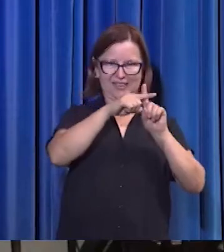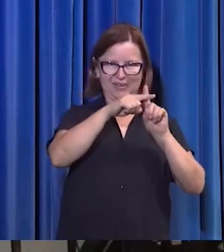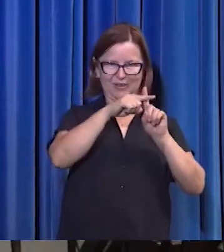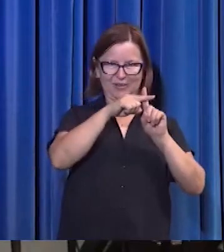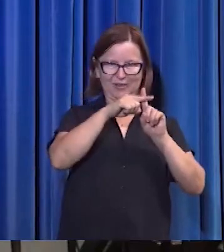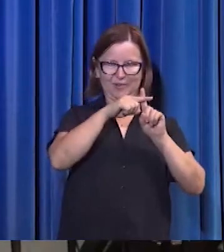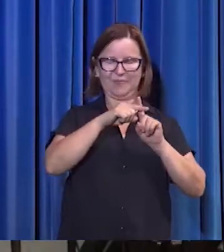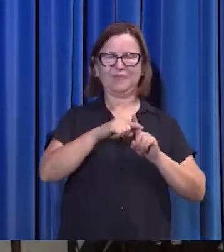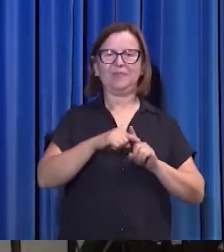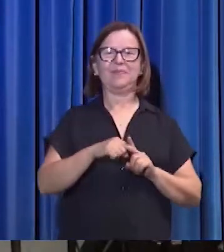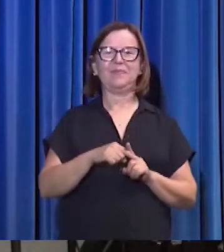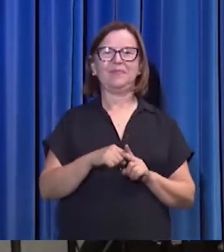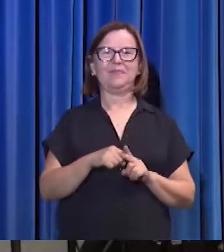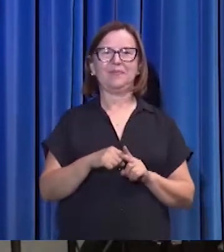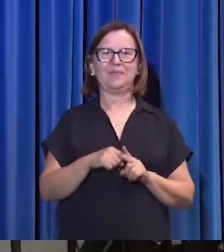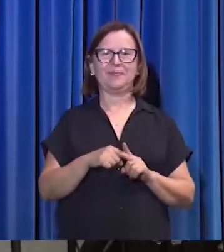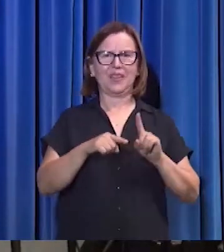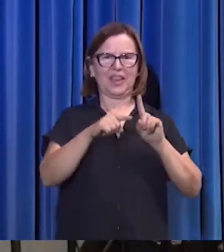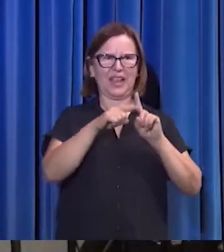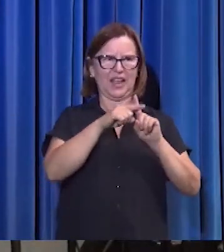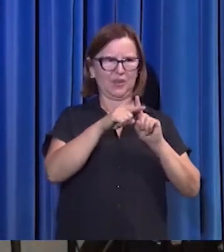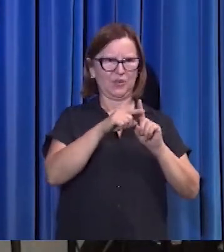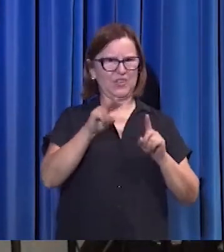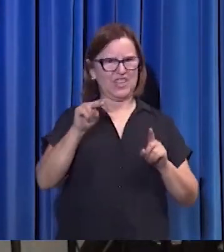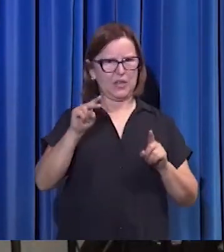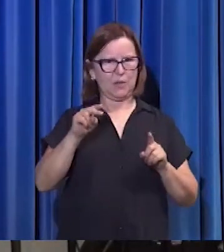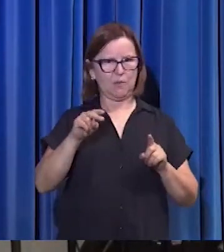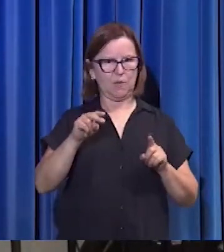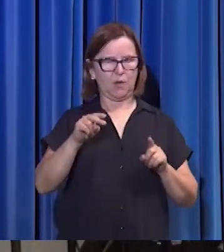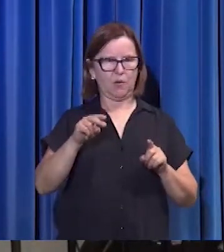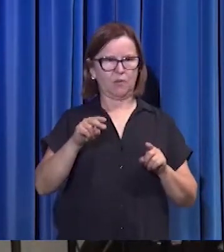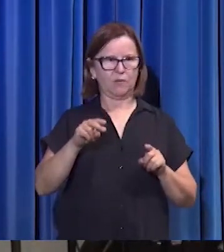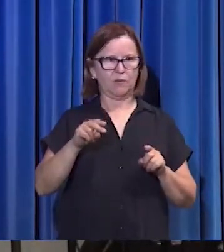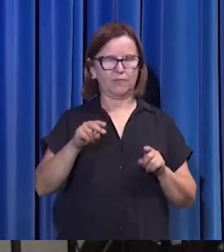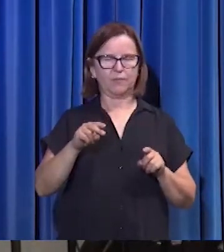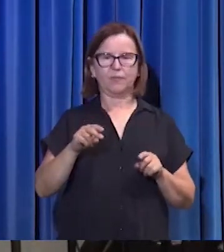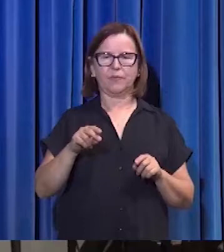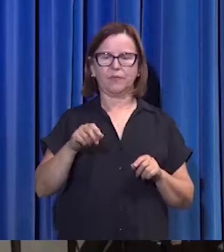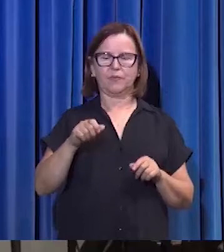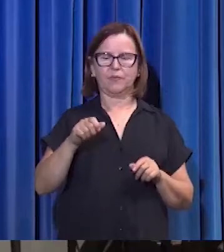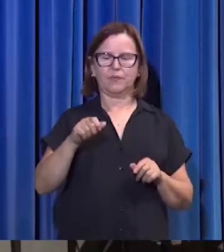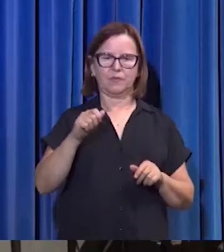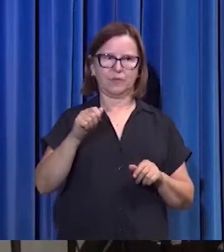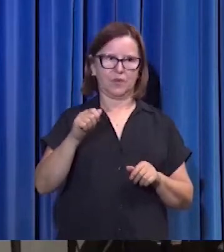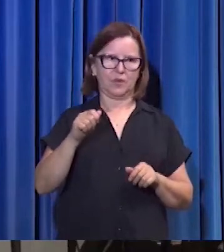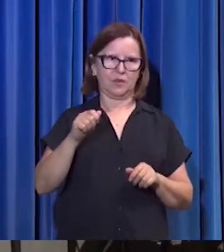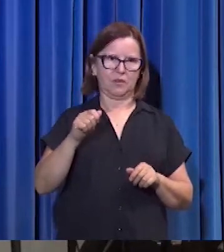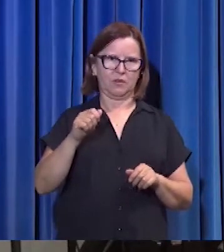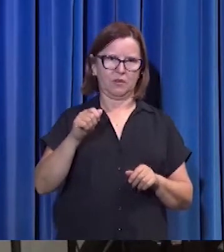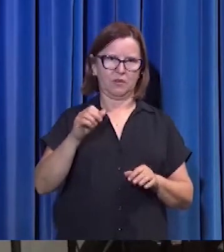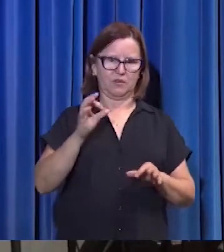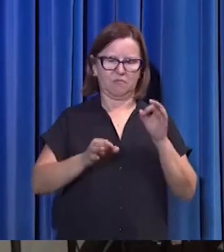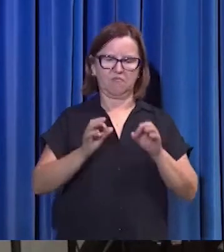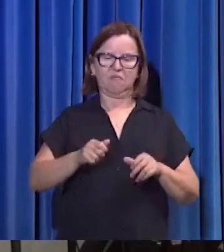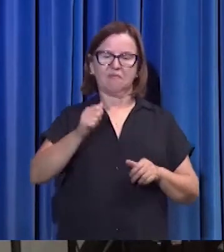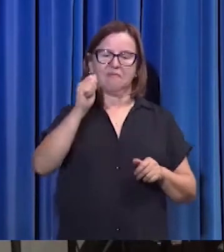a cruz é um tribunal, onde o homem é julgado